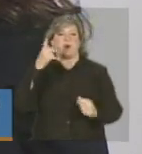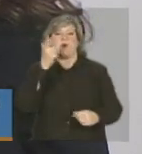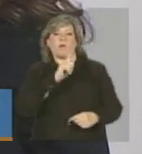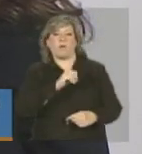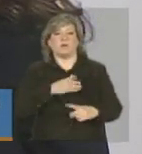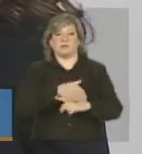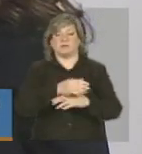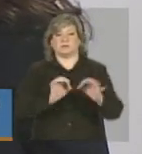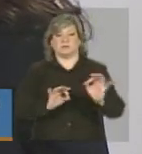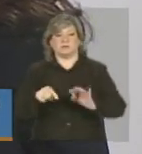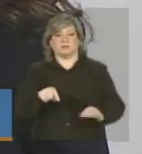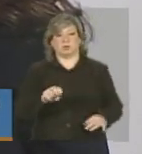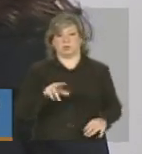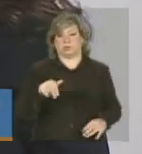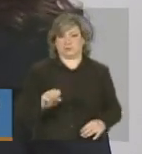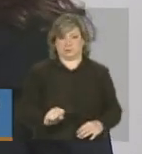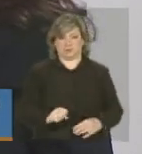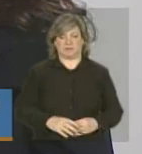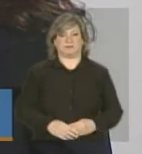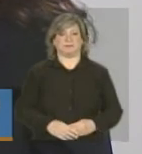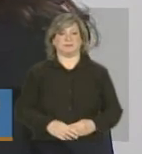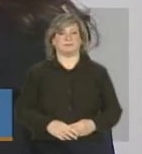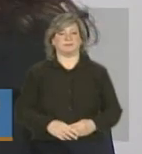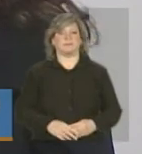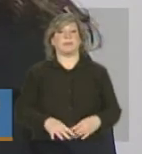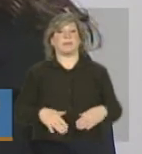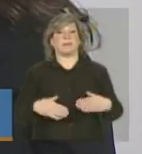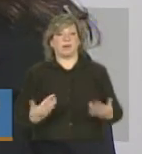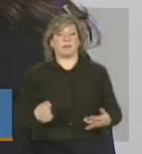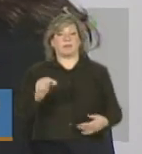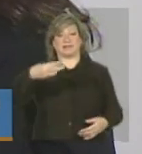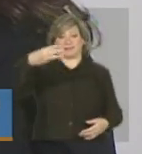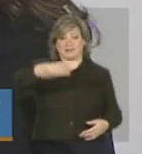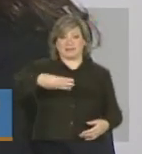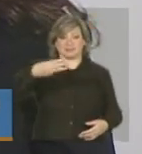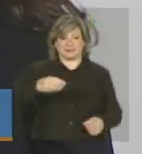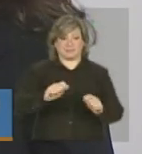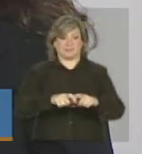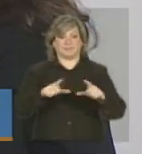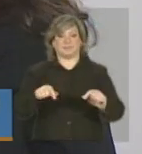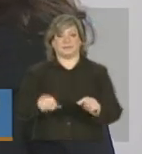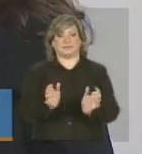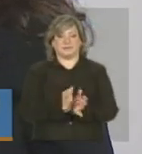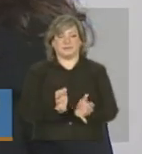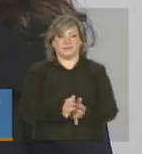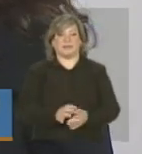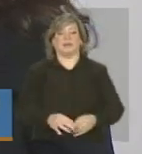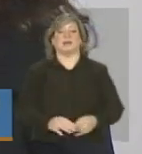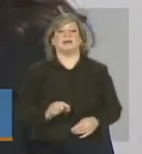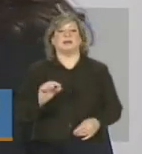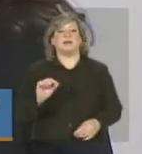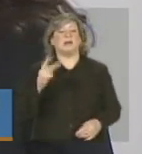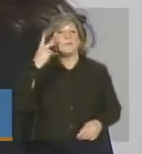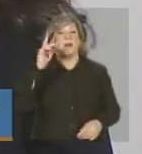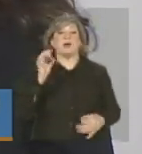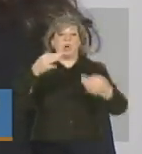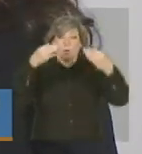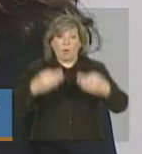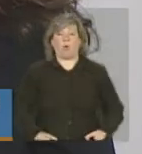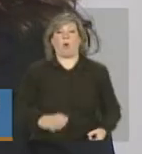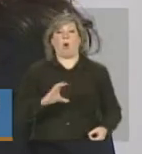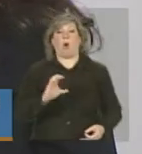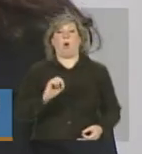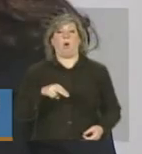aos aplicativos da rede Suas. E aí, a terceira caixinha, agora sim a terceira caixinha, é para confirmar